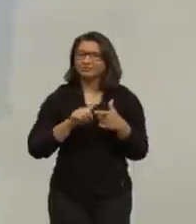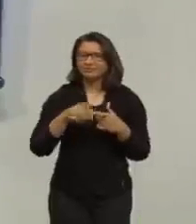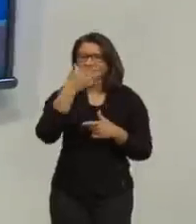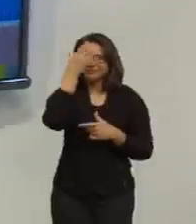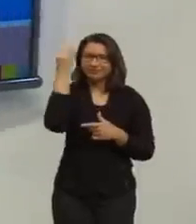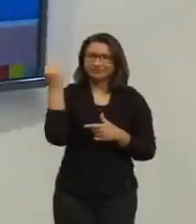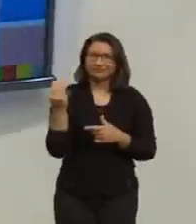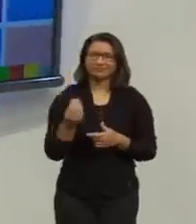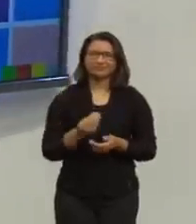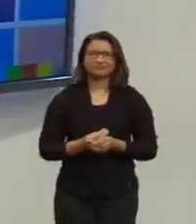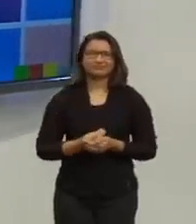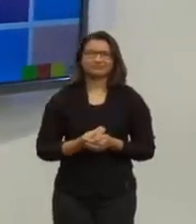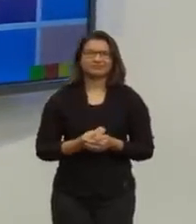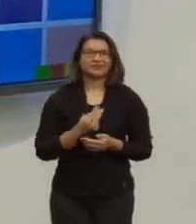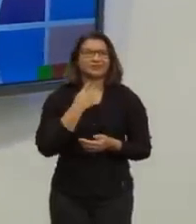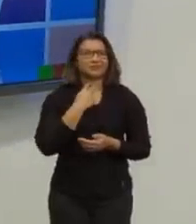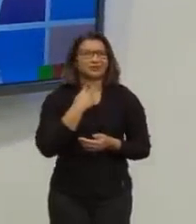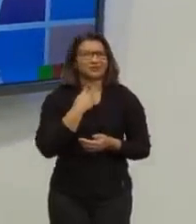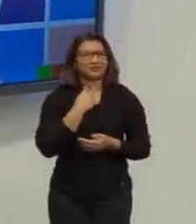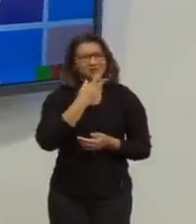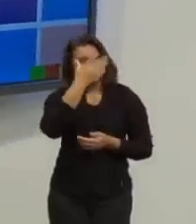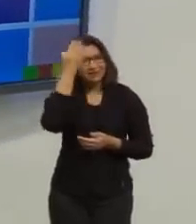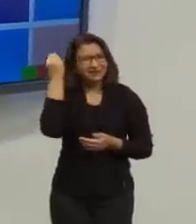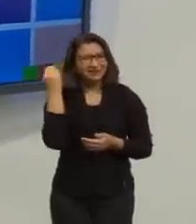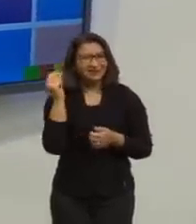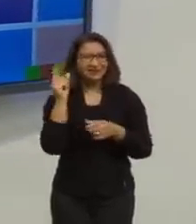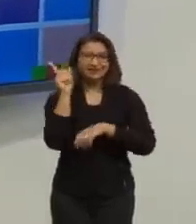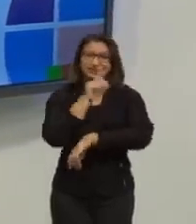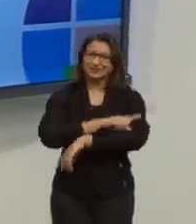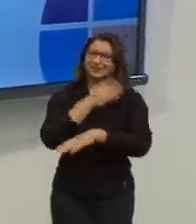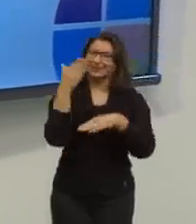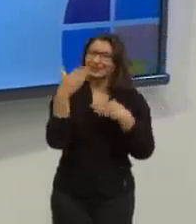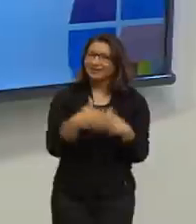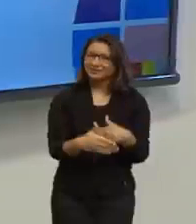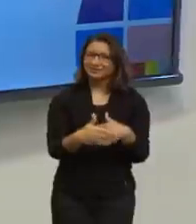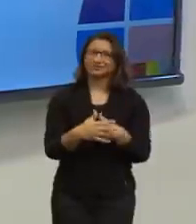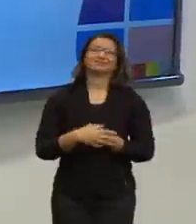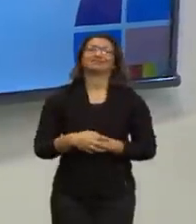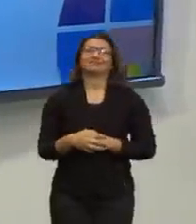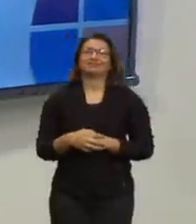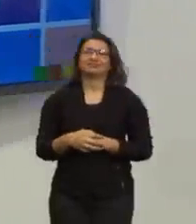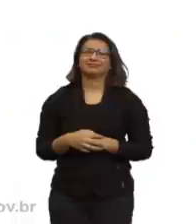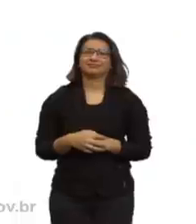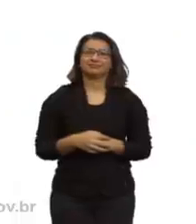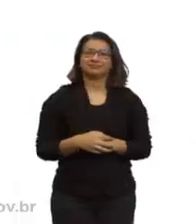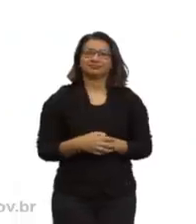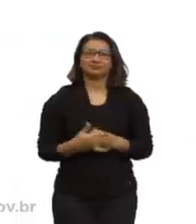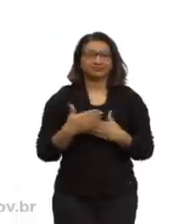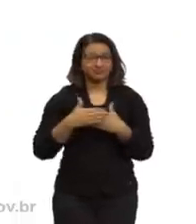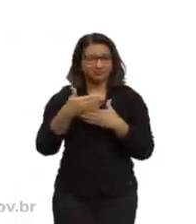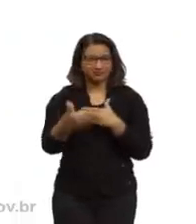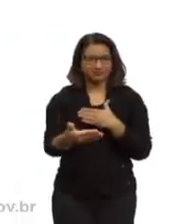esquecendo, tá? Só não pode esquecer lá no dia da prova, tá bom? Então, vamos à próxima.